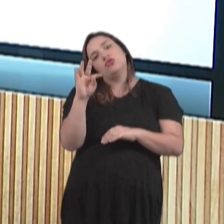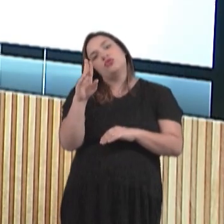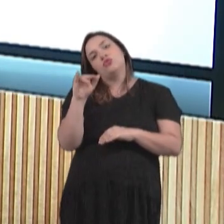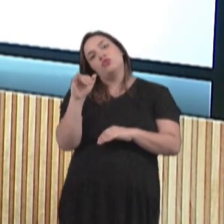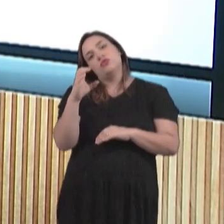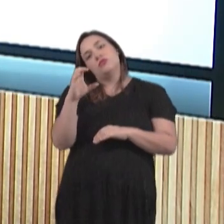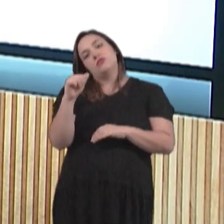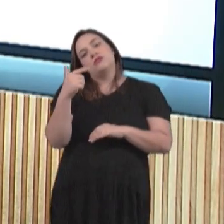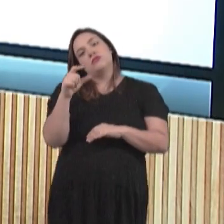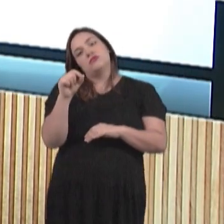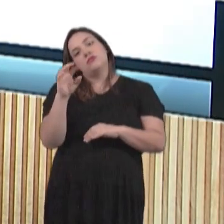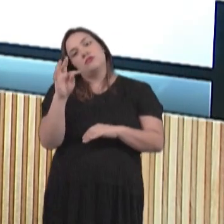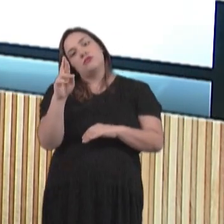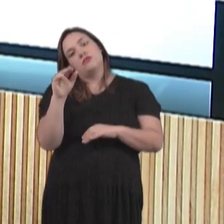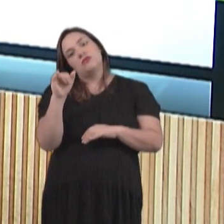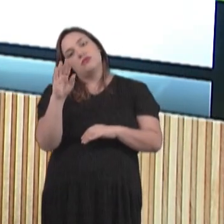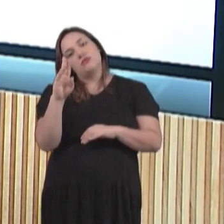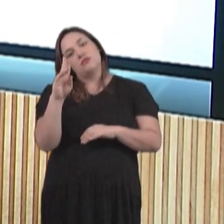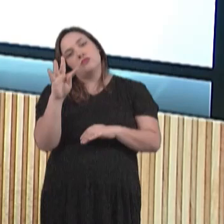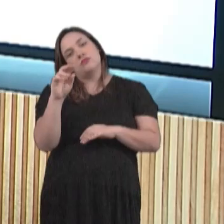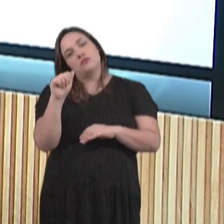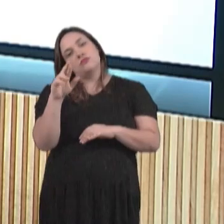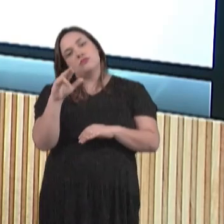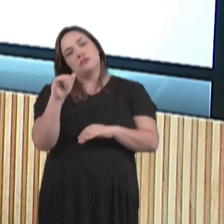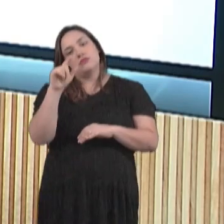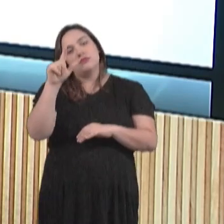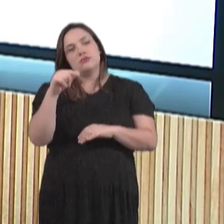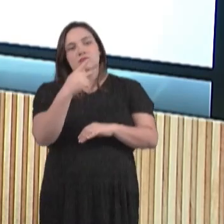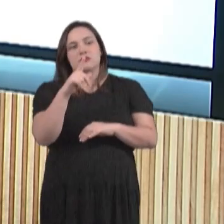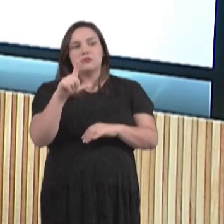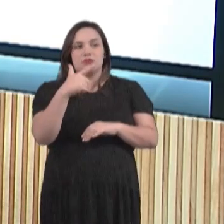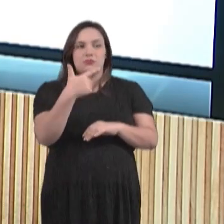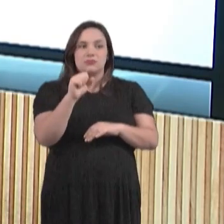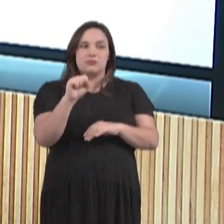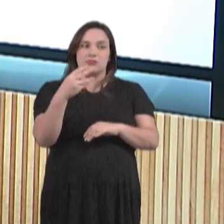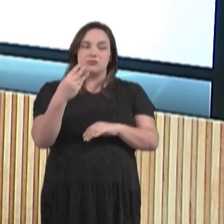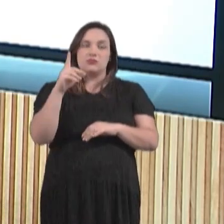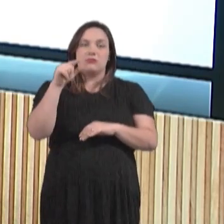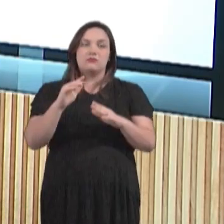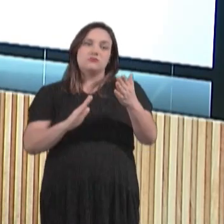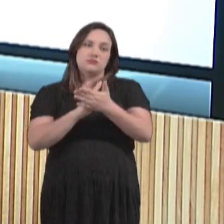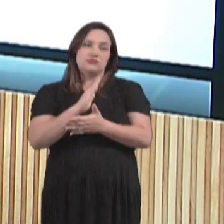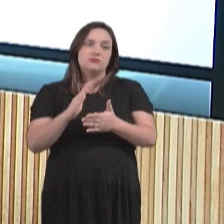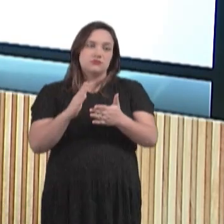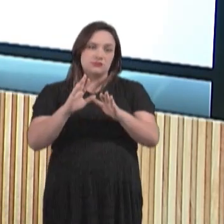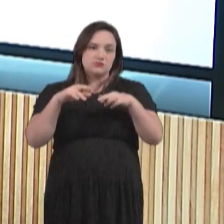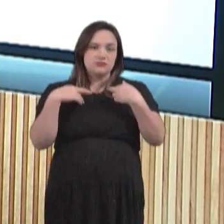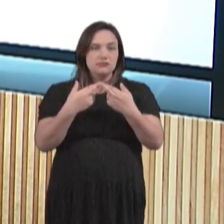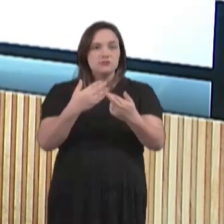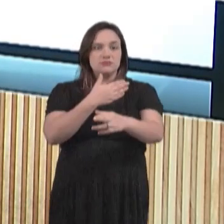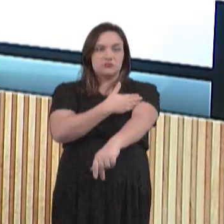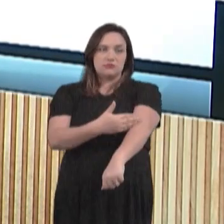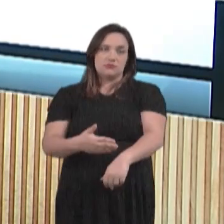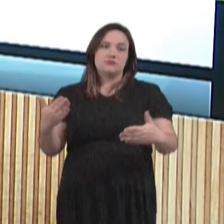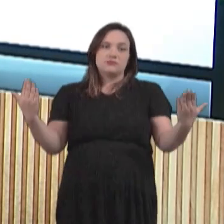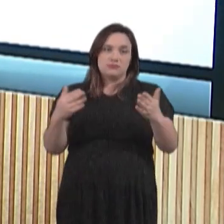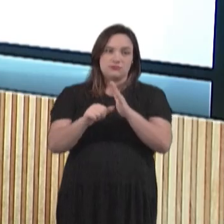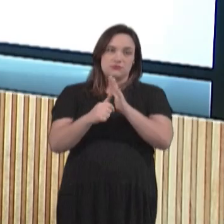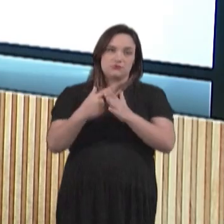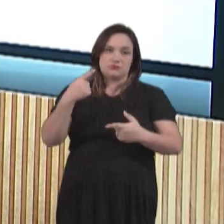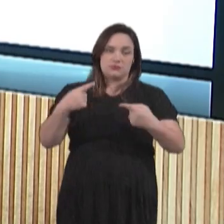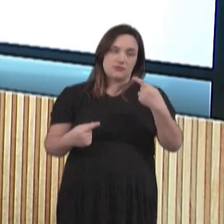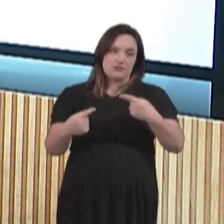impostos em toda a cadeia de venda dos produtos. PL 283, então, também é aprovado na sessão de hoje em